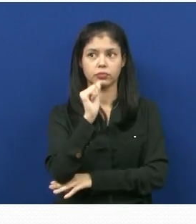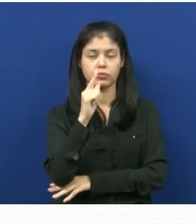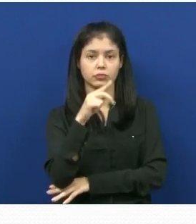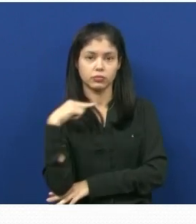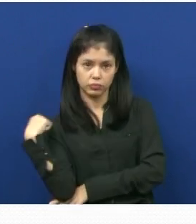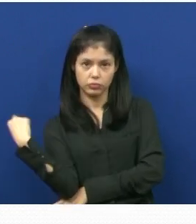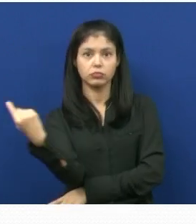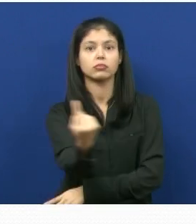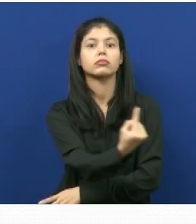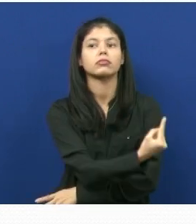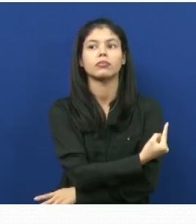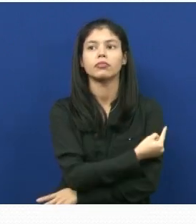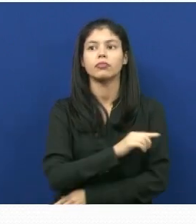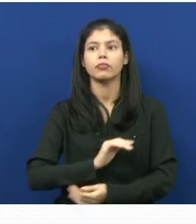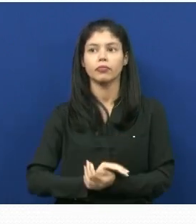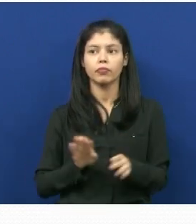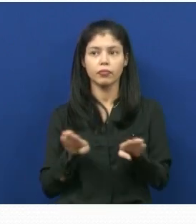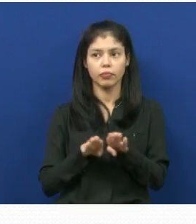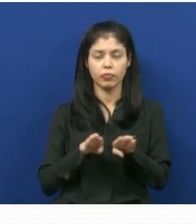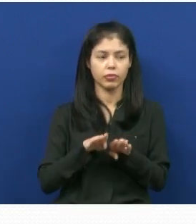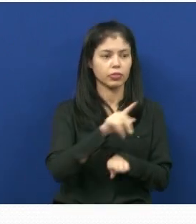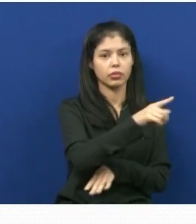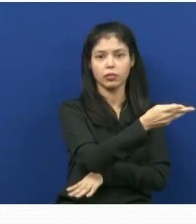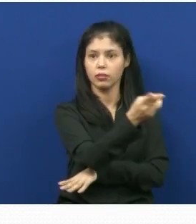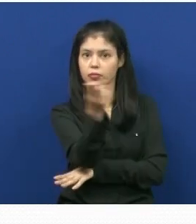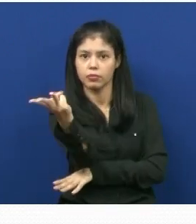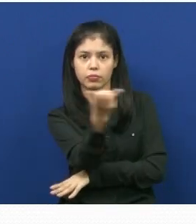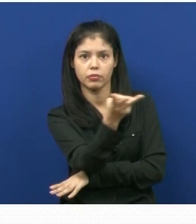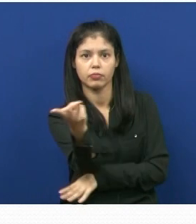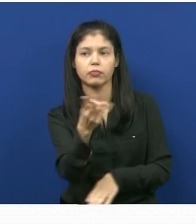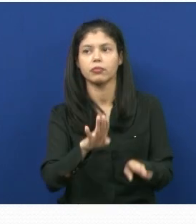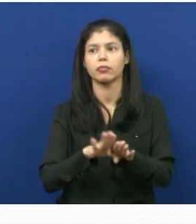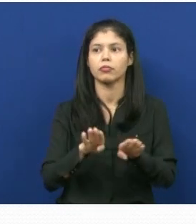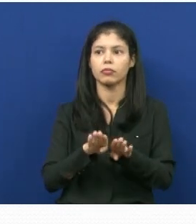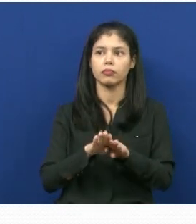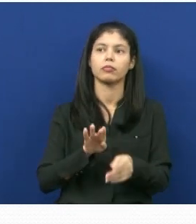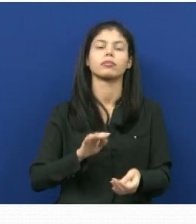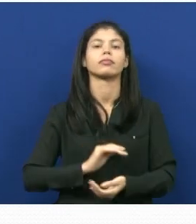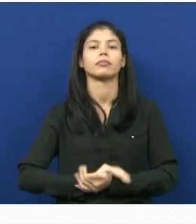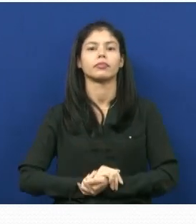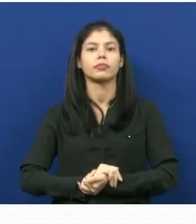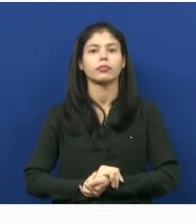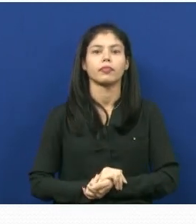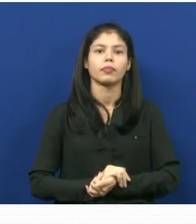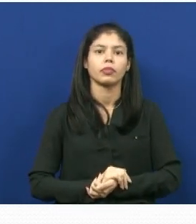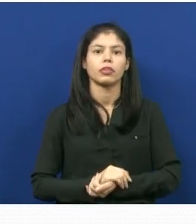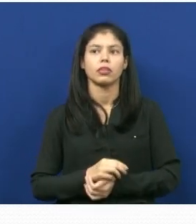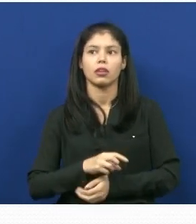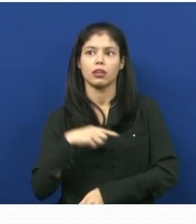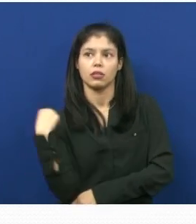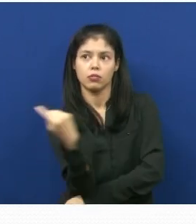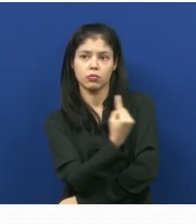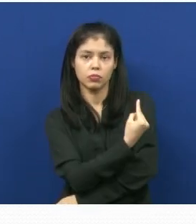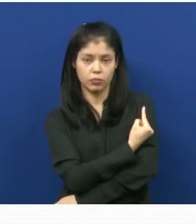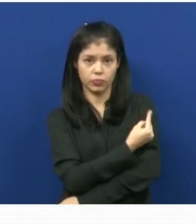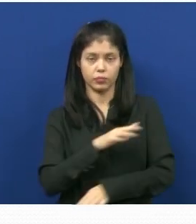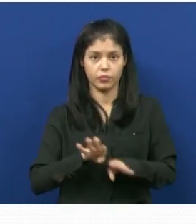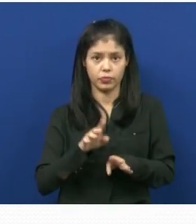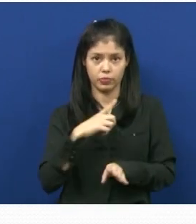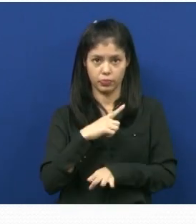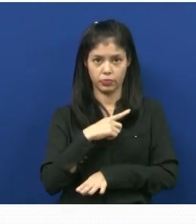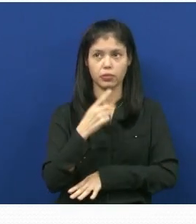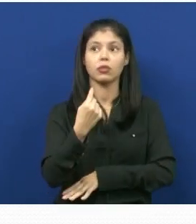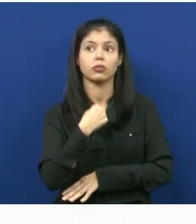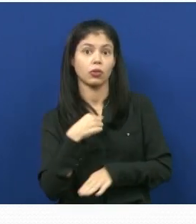vosotros e vosotras, e também ellos, ellas e ustedes. No caso de nosotros e nosotras,